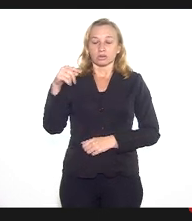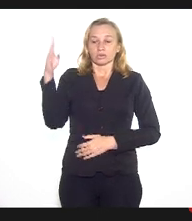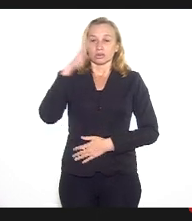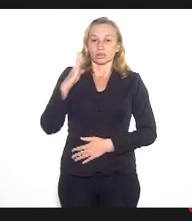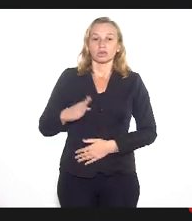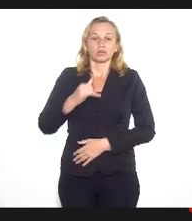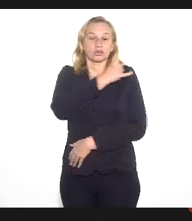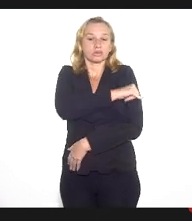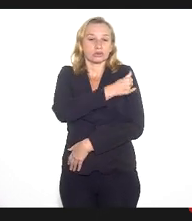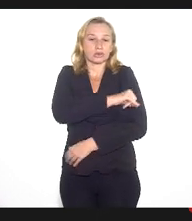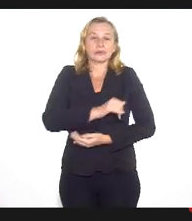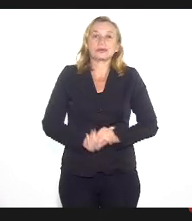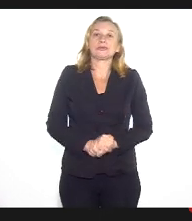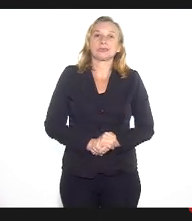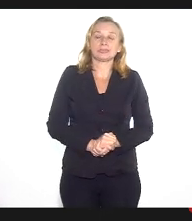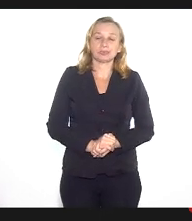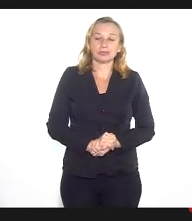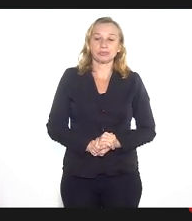de Janeiro.